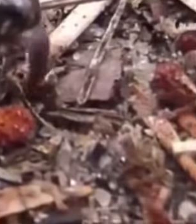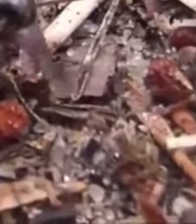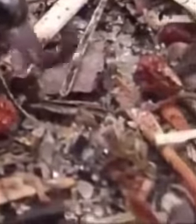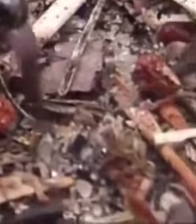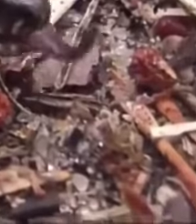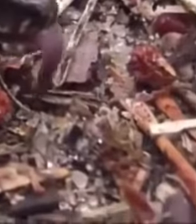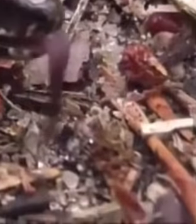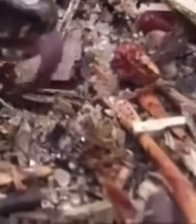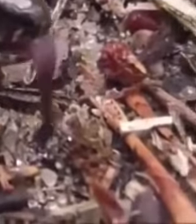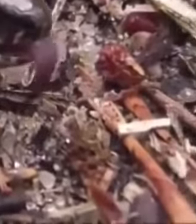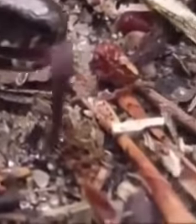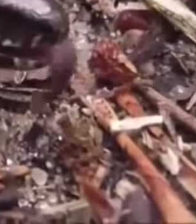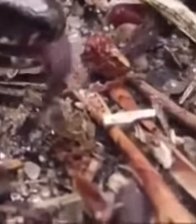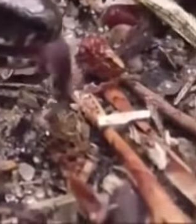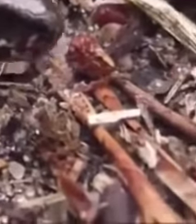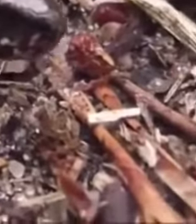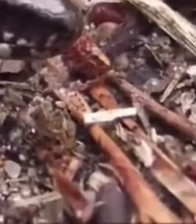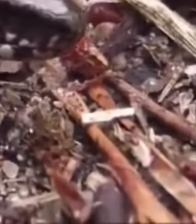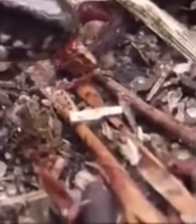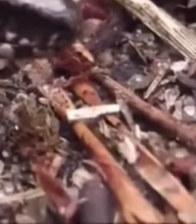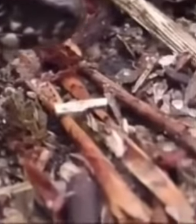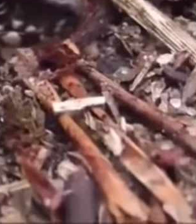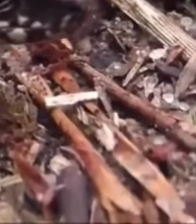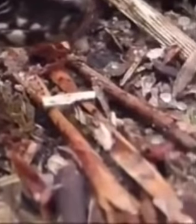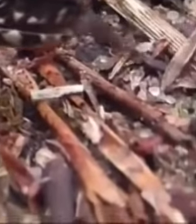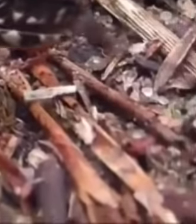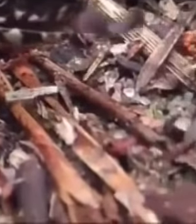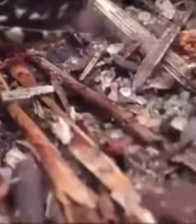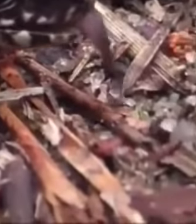e aí